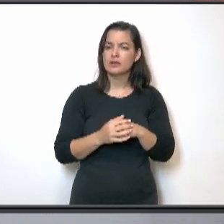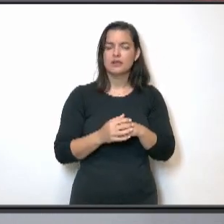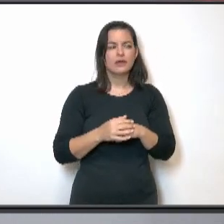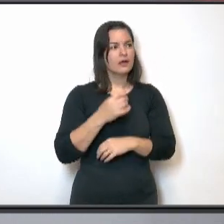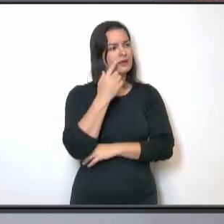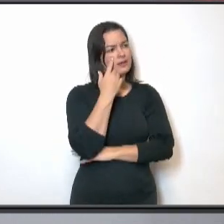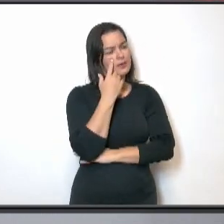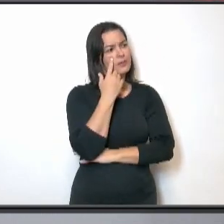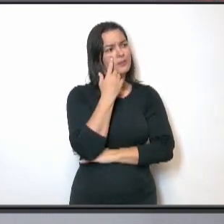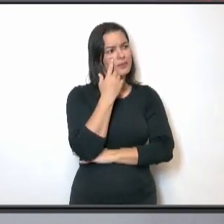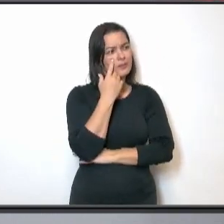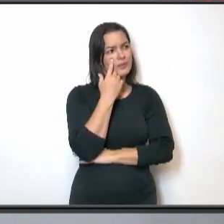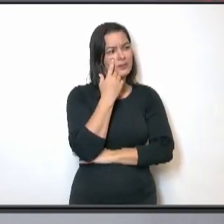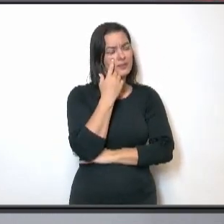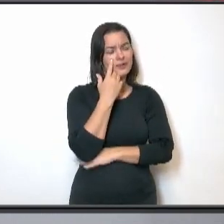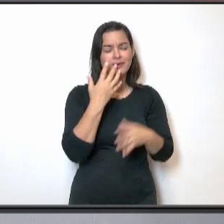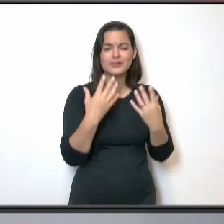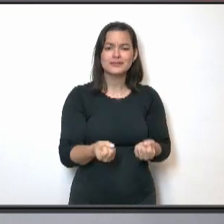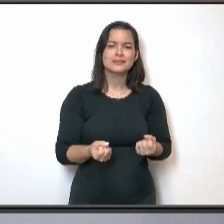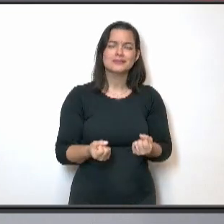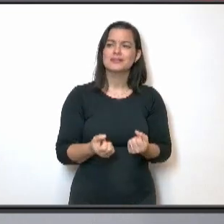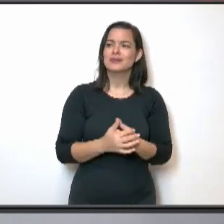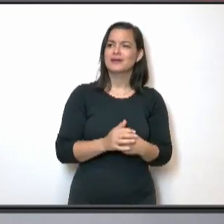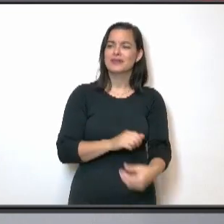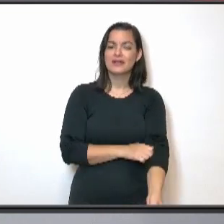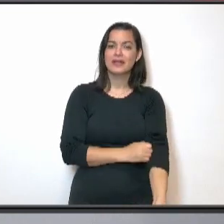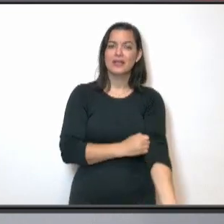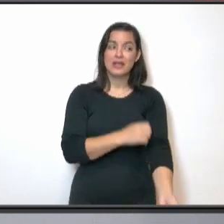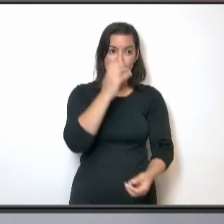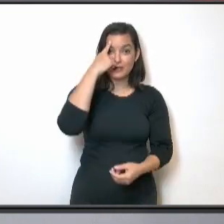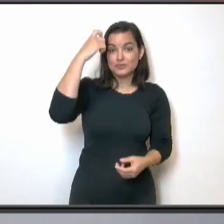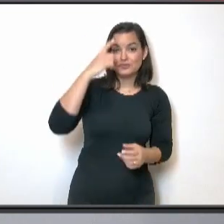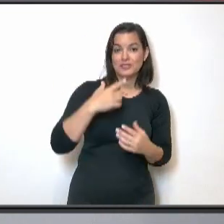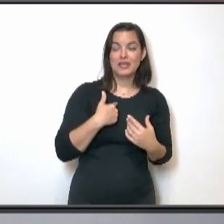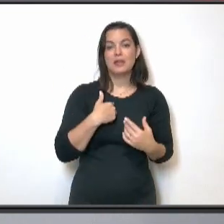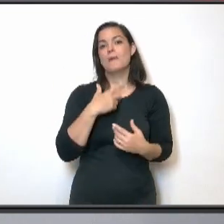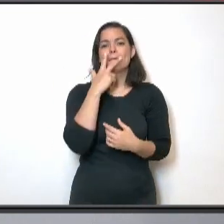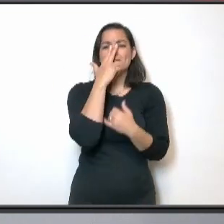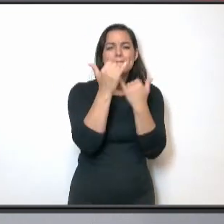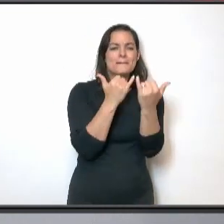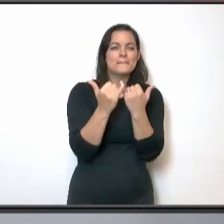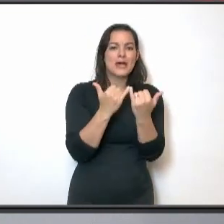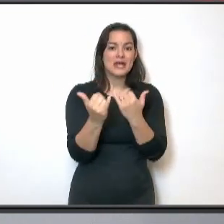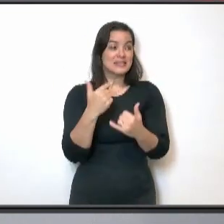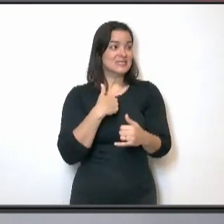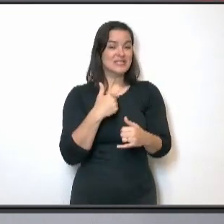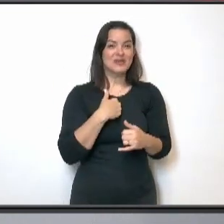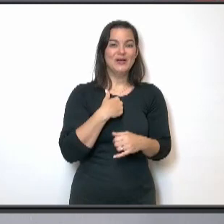Adivinha o resultado, irmãos? Eu não vou dizer que eu parecia a Cinderela, porque eu sou muito